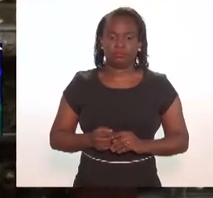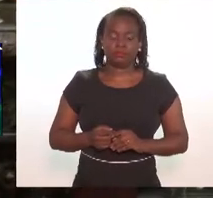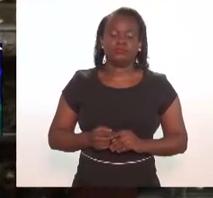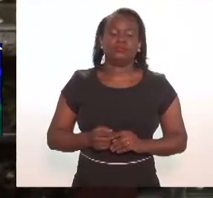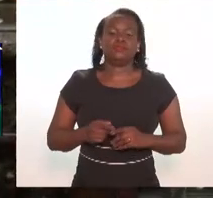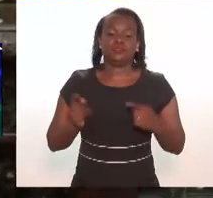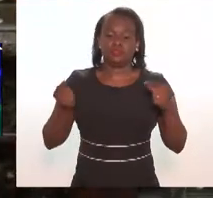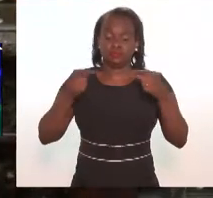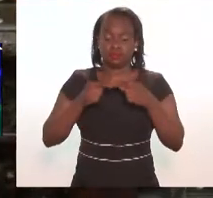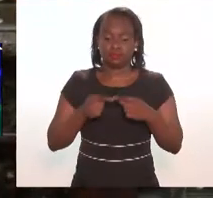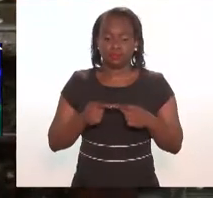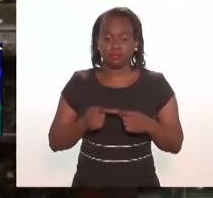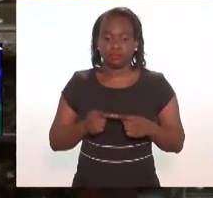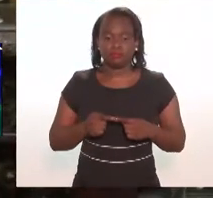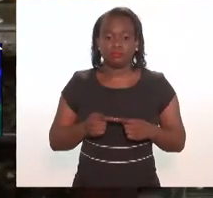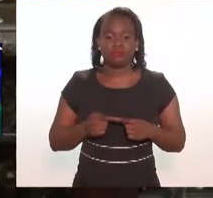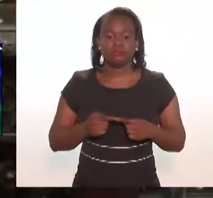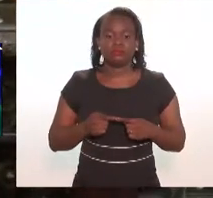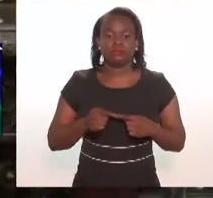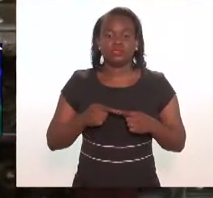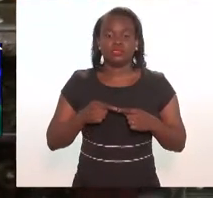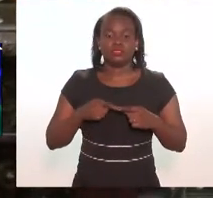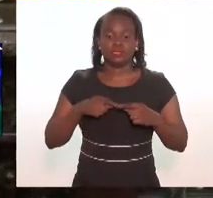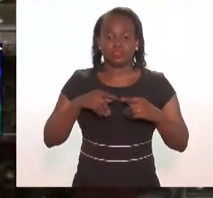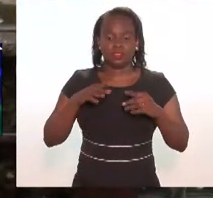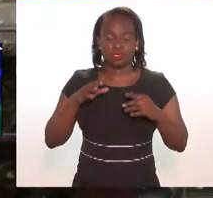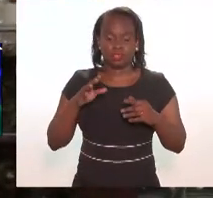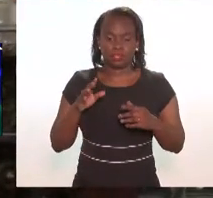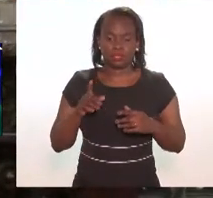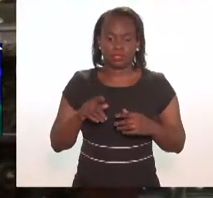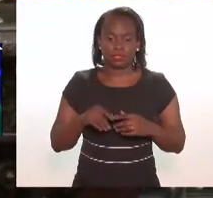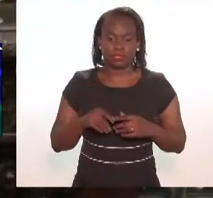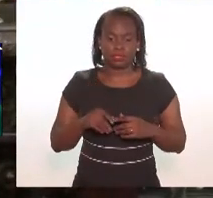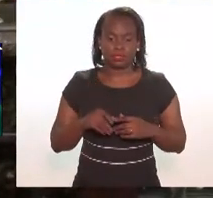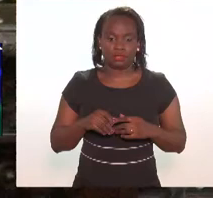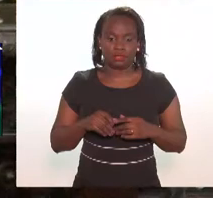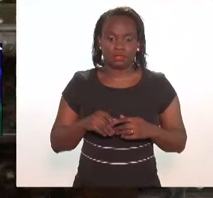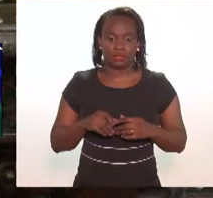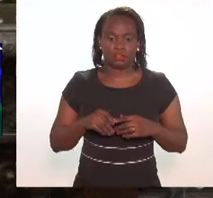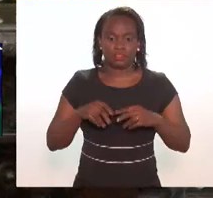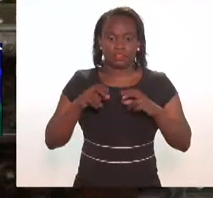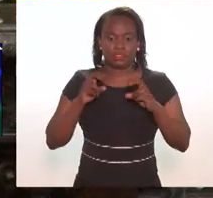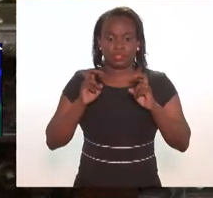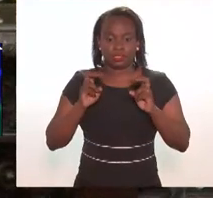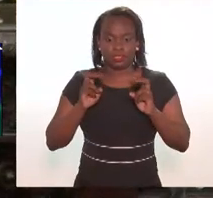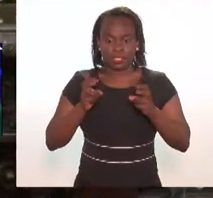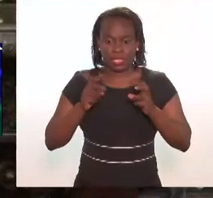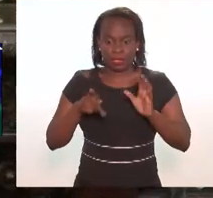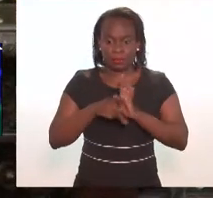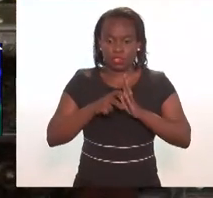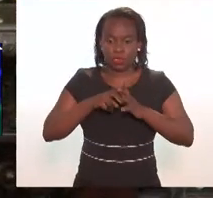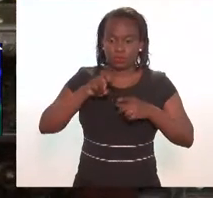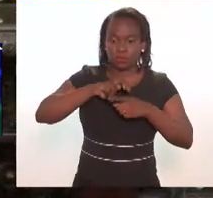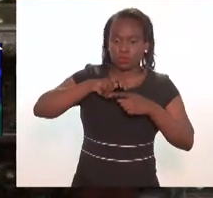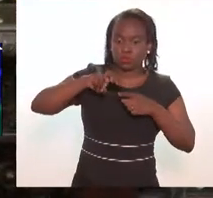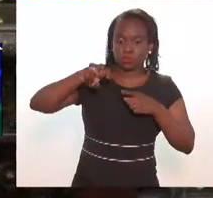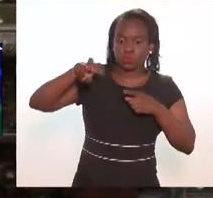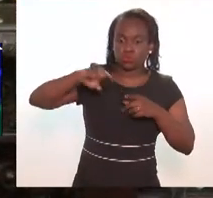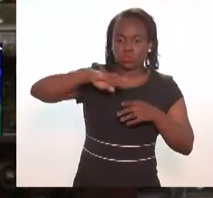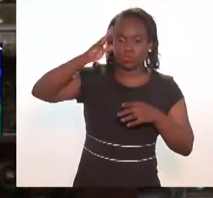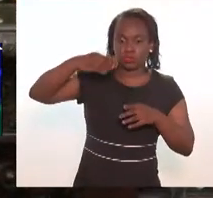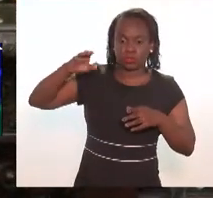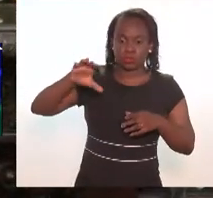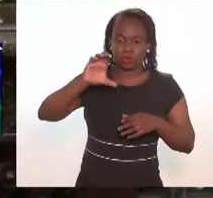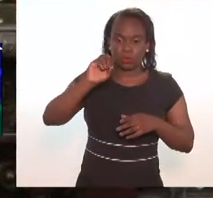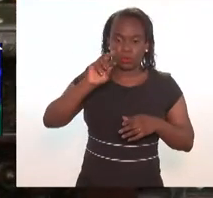em relação ao tombamento dos trens do Corcovado. E